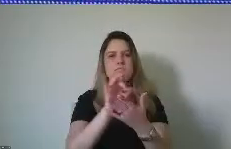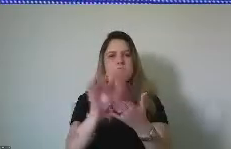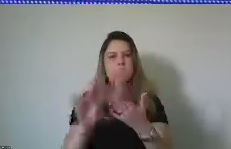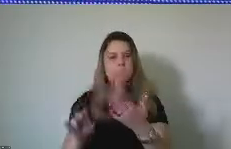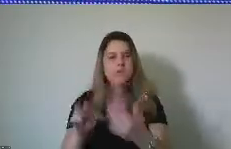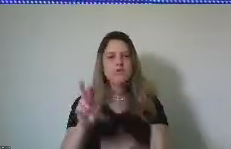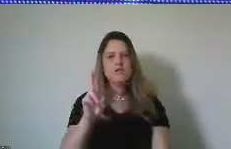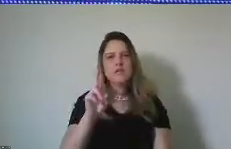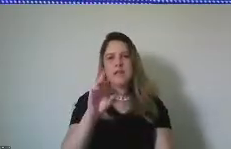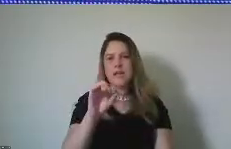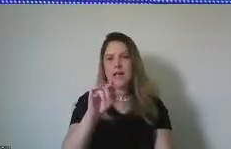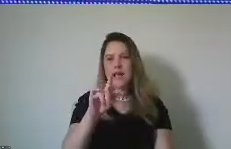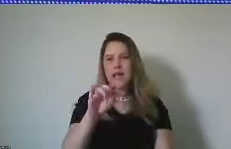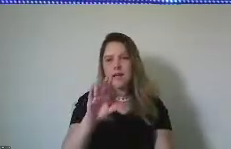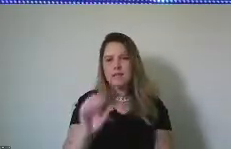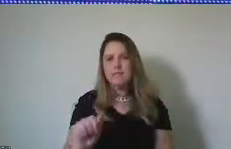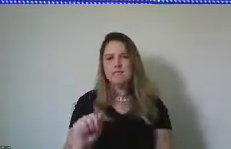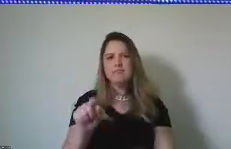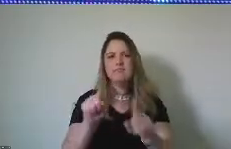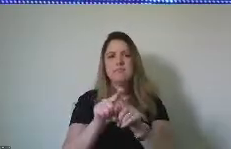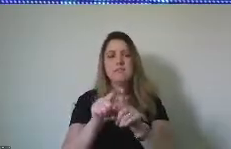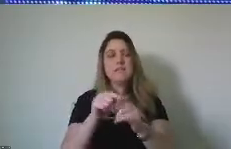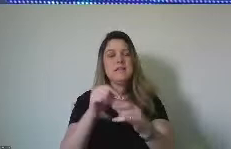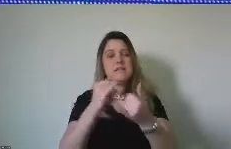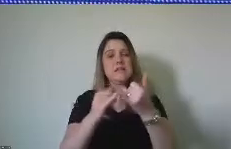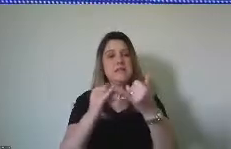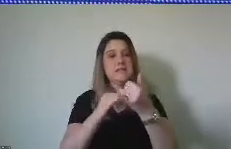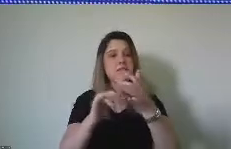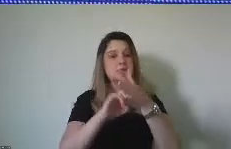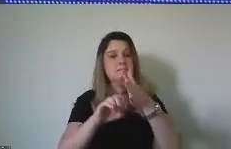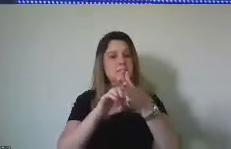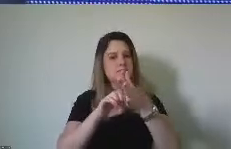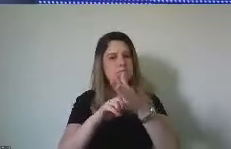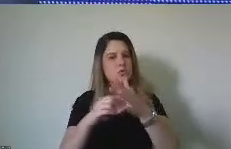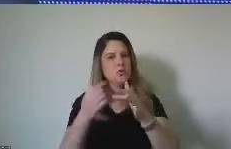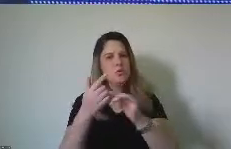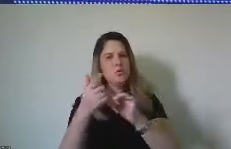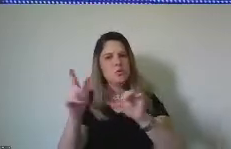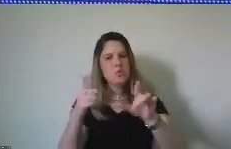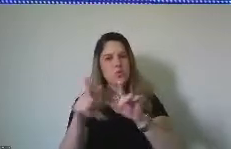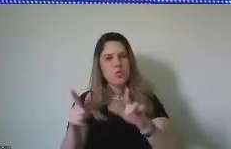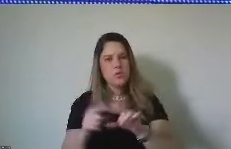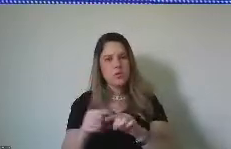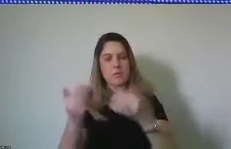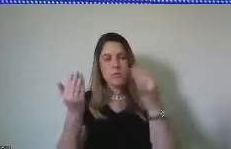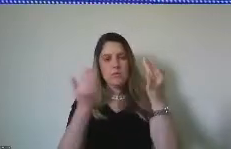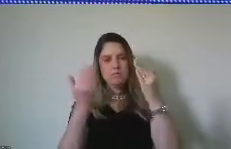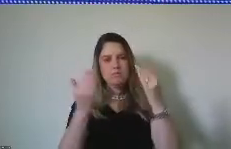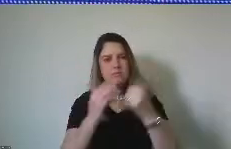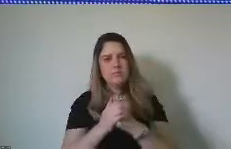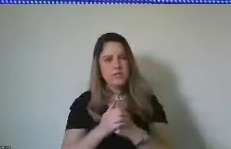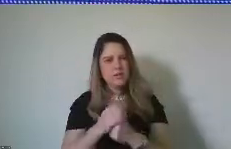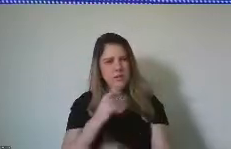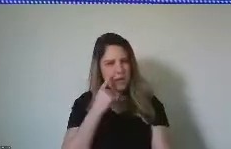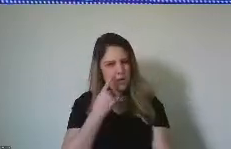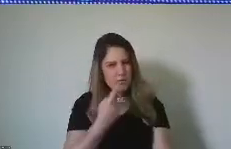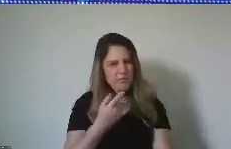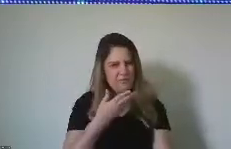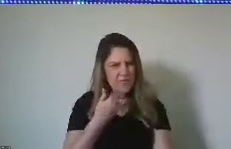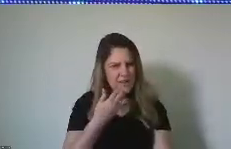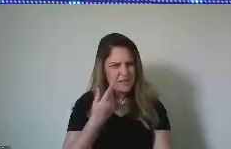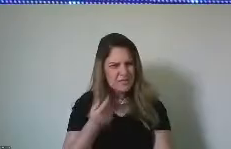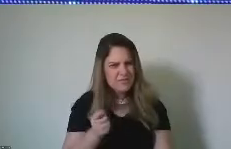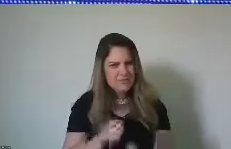de custo de dívida Banco de preço da Anel entre leilões os descontos não são compáveis a gente adora fazer isso é fácil fazer